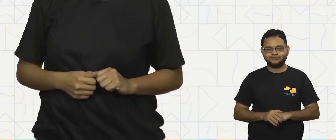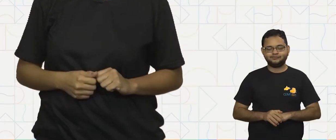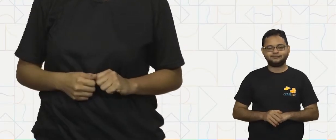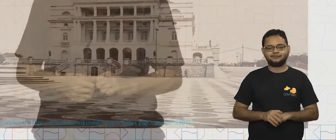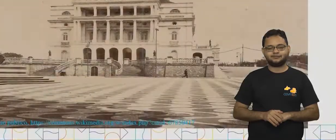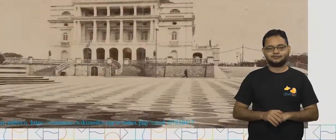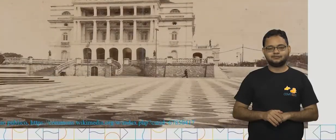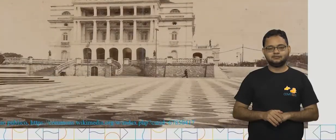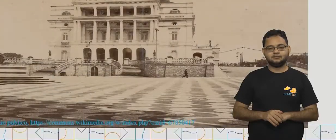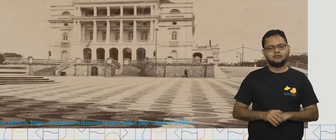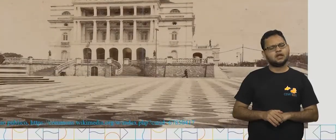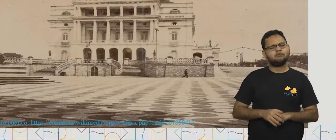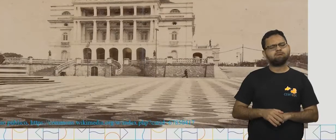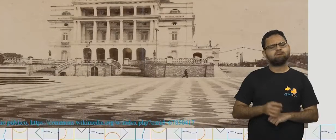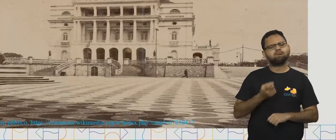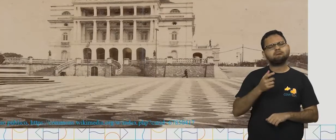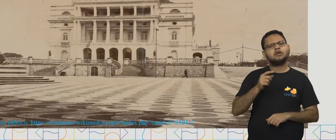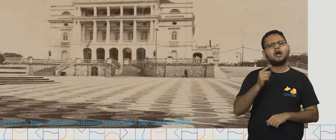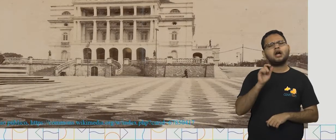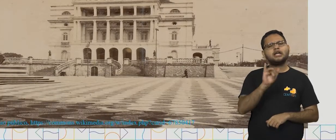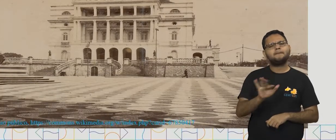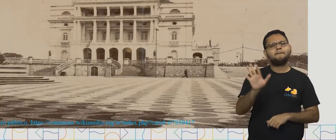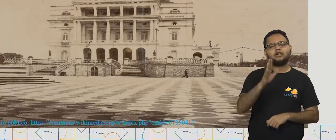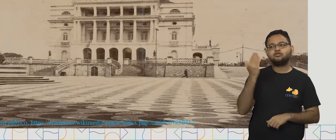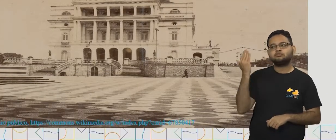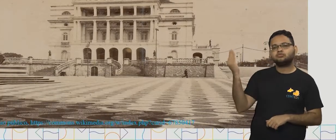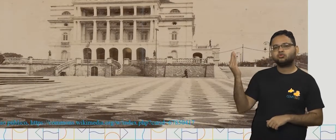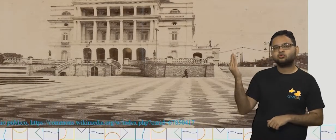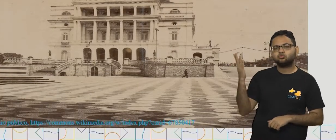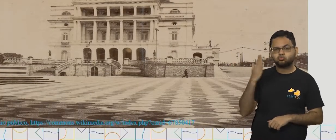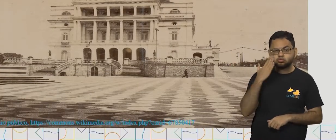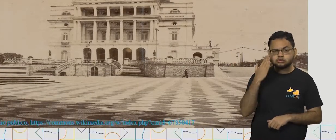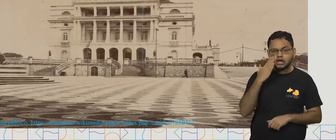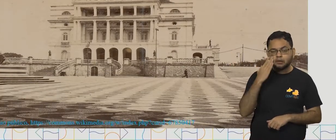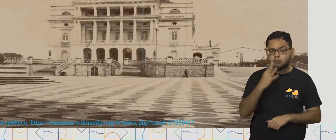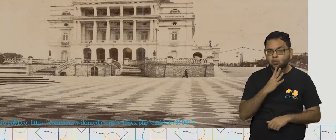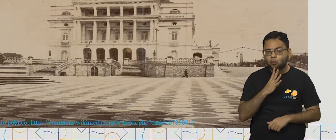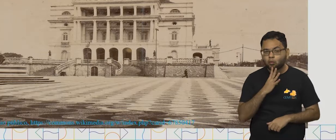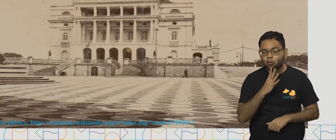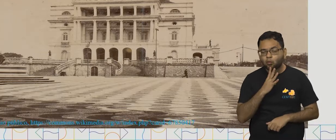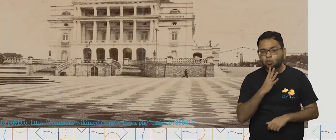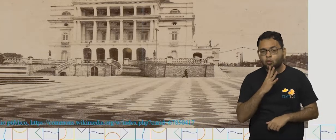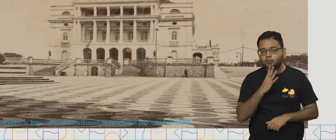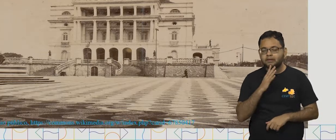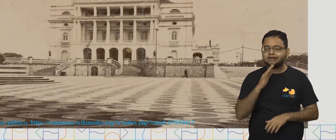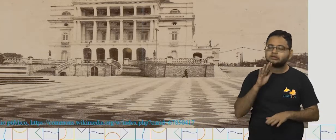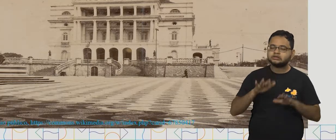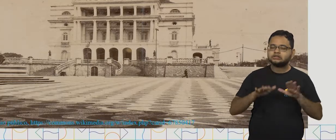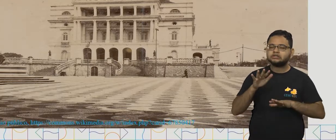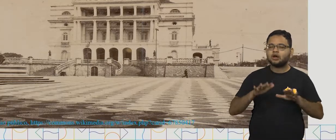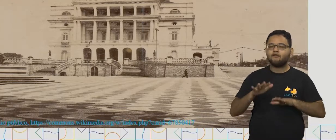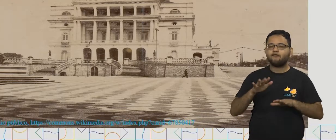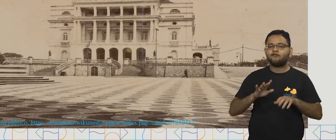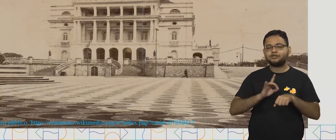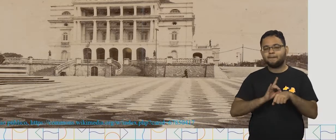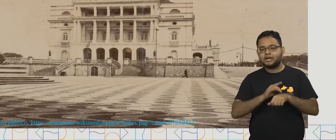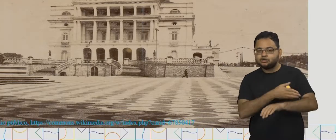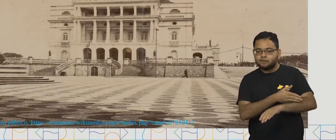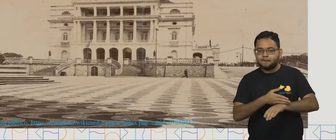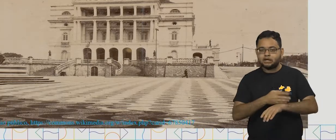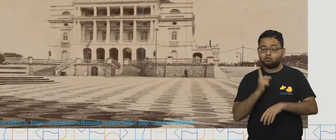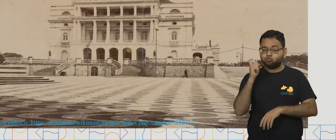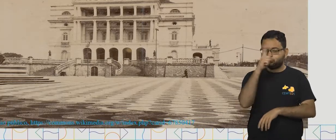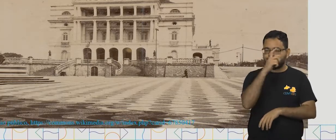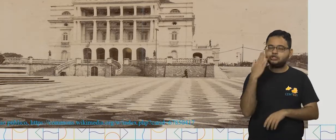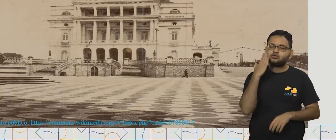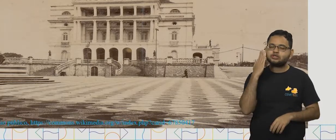lá? Olha, onde estamos? Você reconhece esse lugar? Talvez assim, em preto e branco, seja